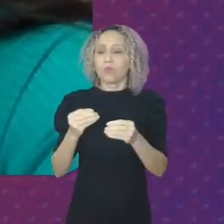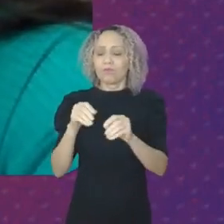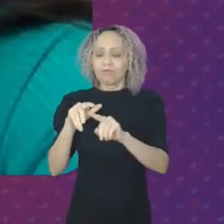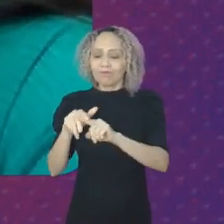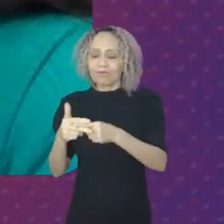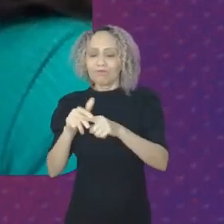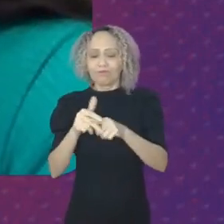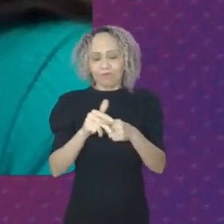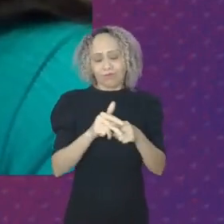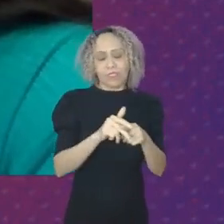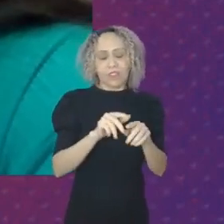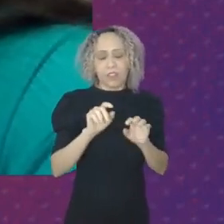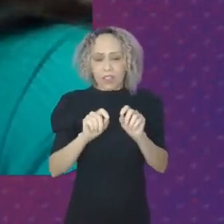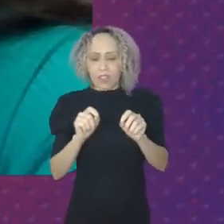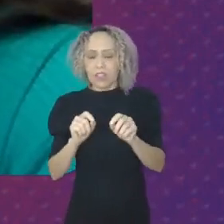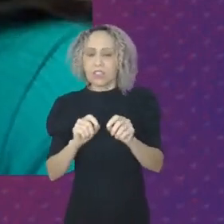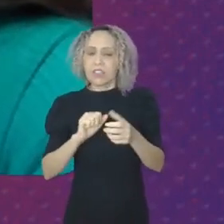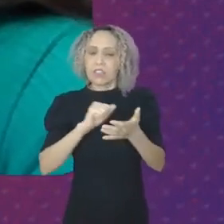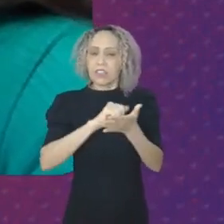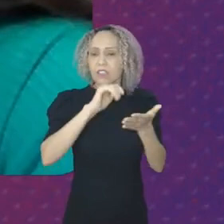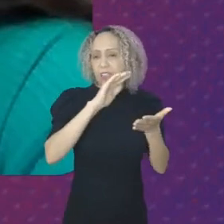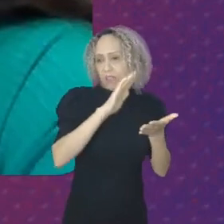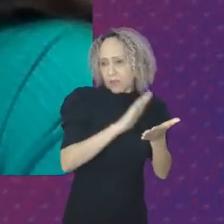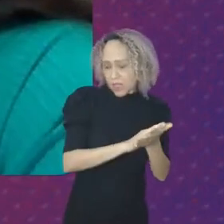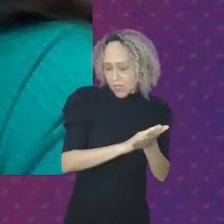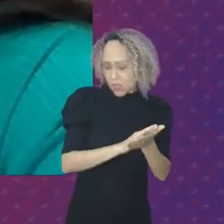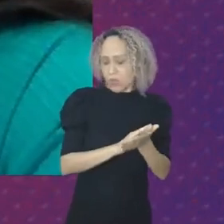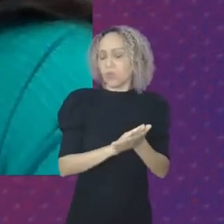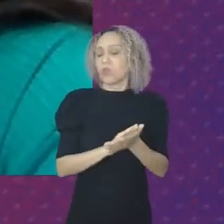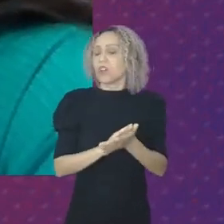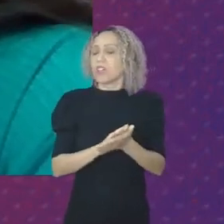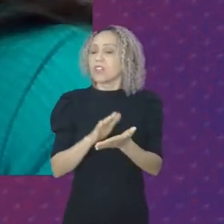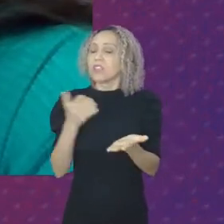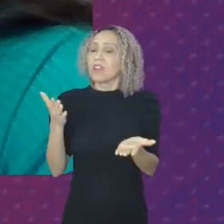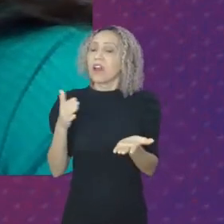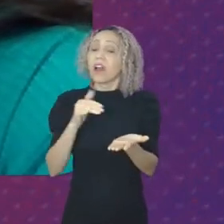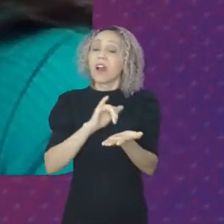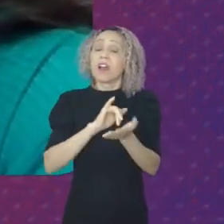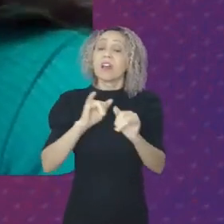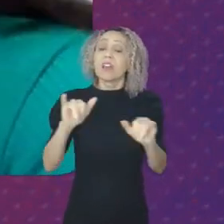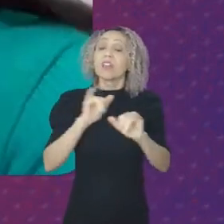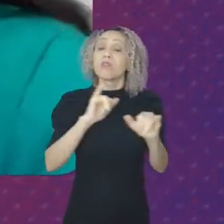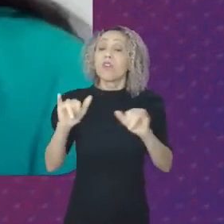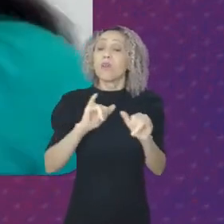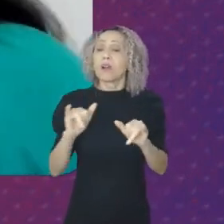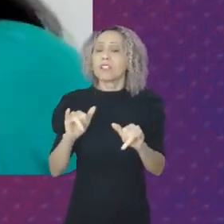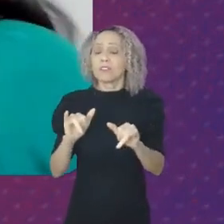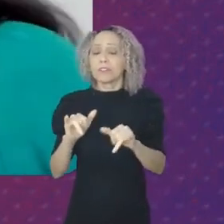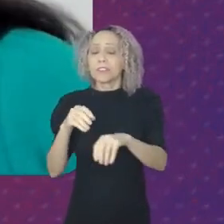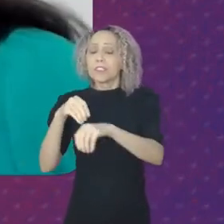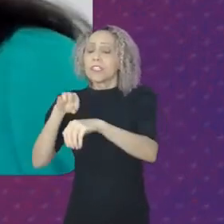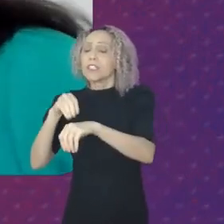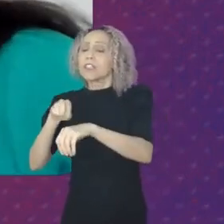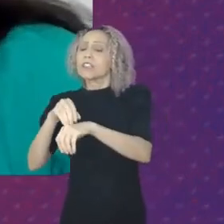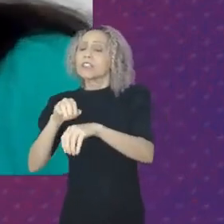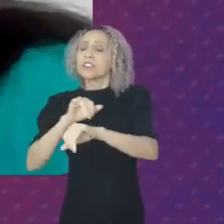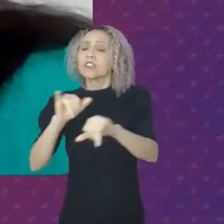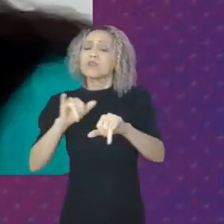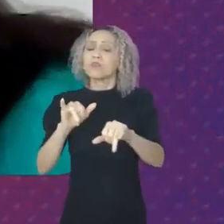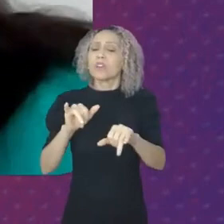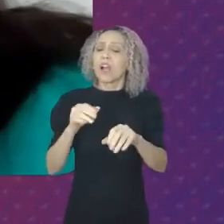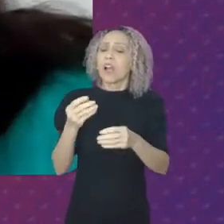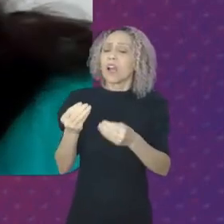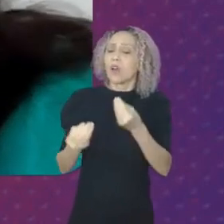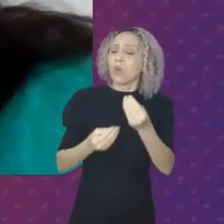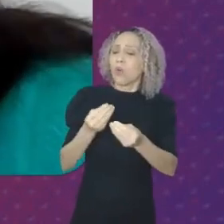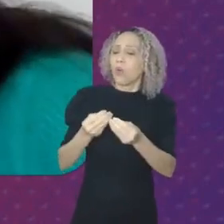de atendimento, dos bancos de dados e das informações e disseminações de serviços. Então, a gente está